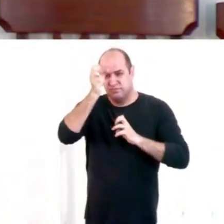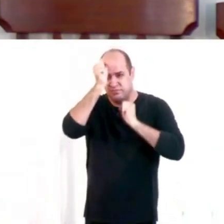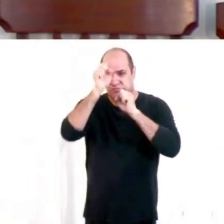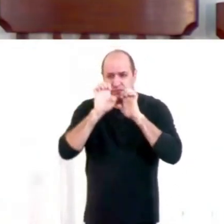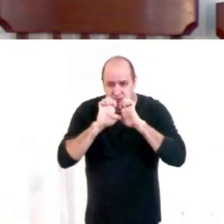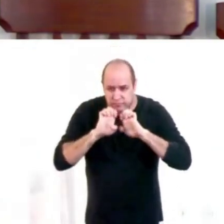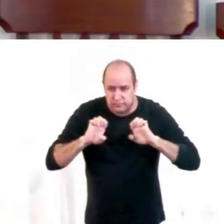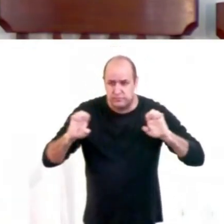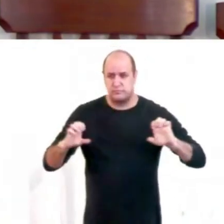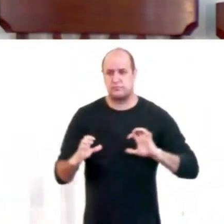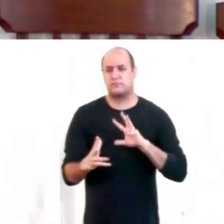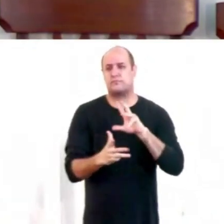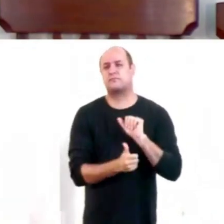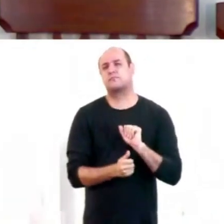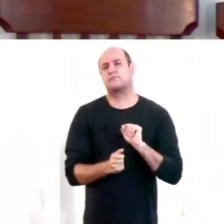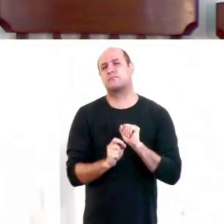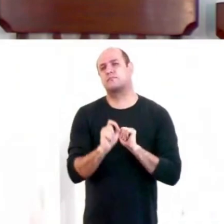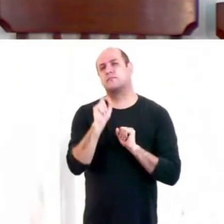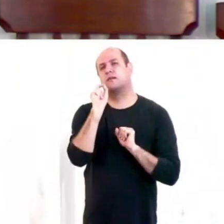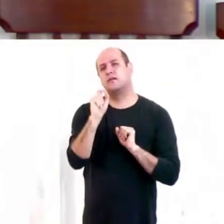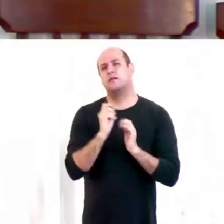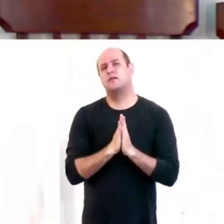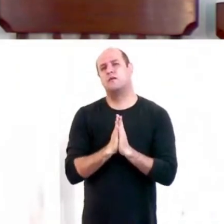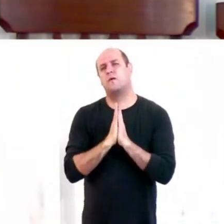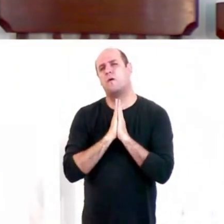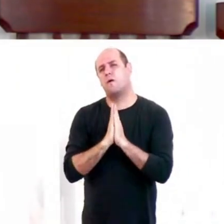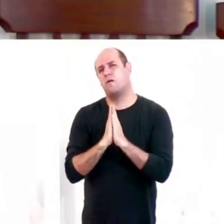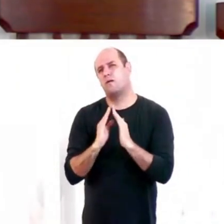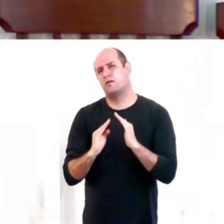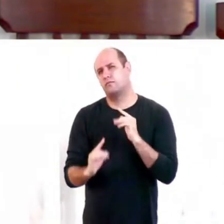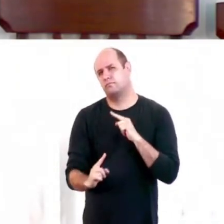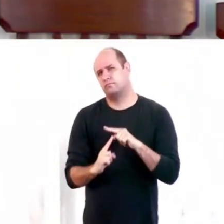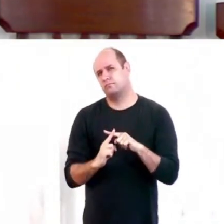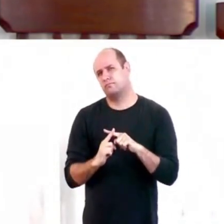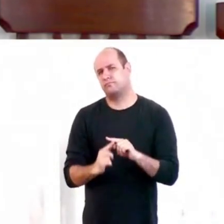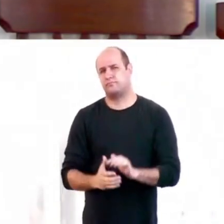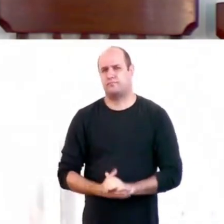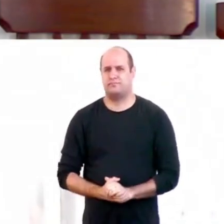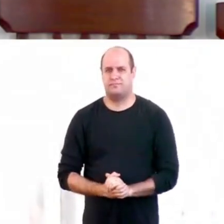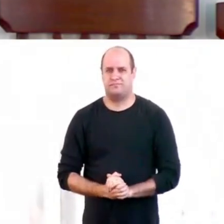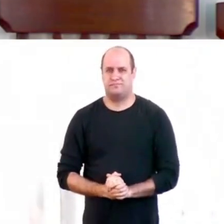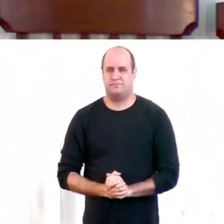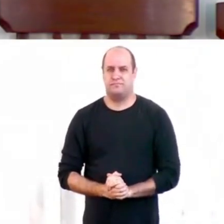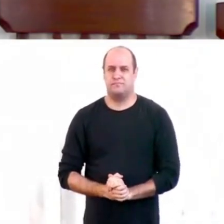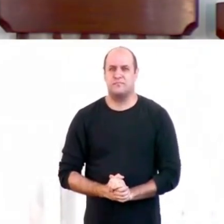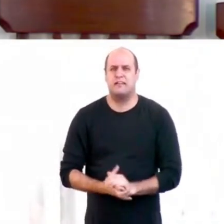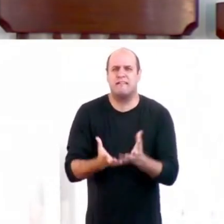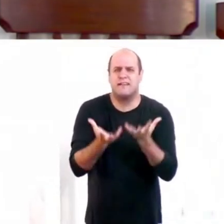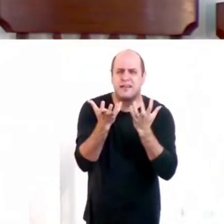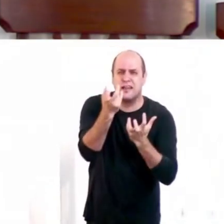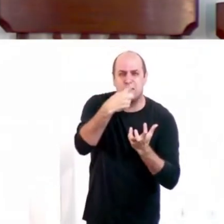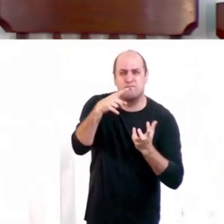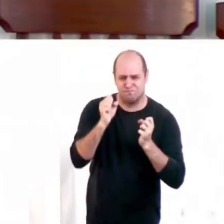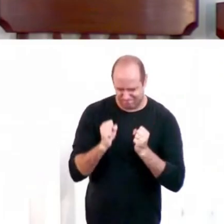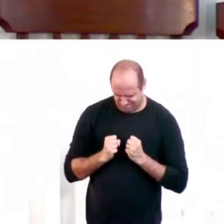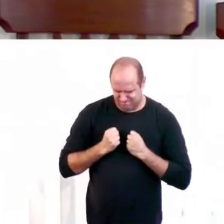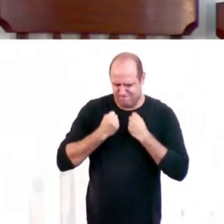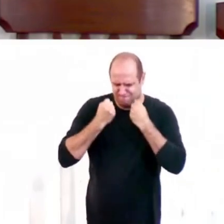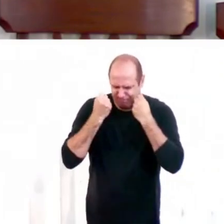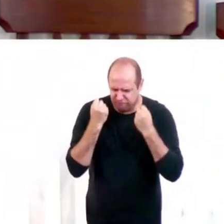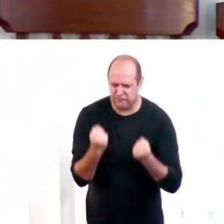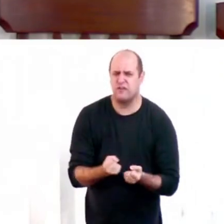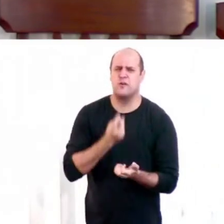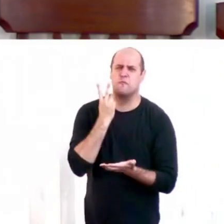mundo é a oração da igreja. Eu queria que vocês se empenhassem, se esforçassem,